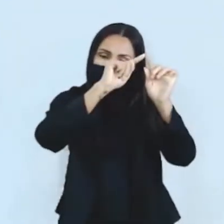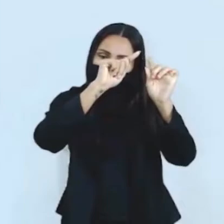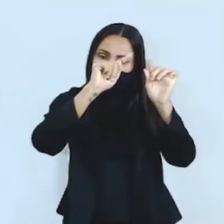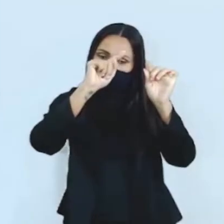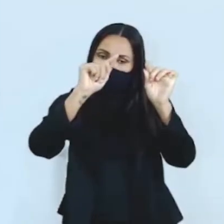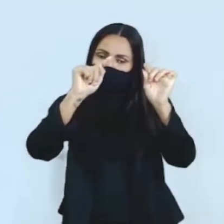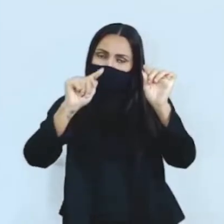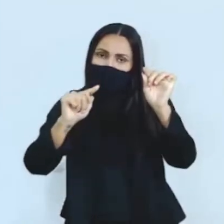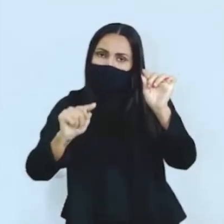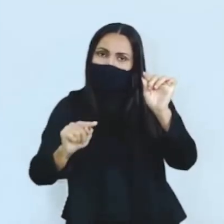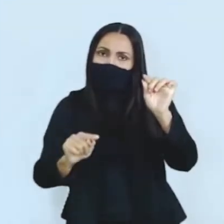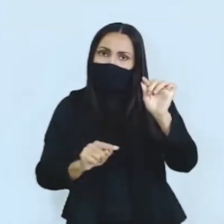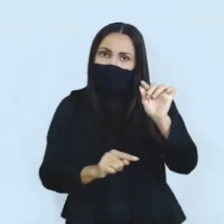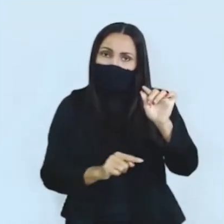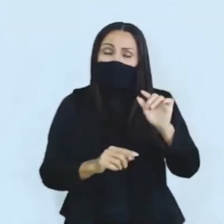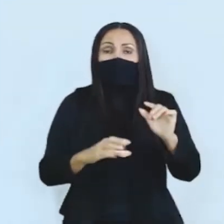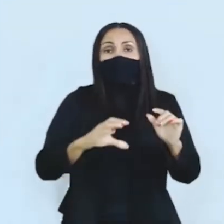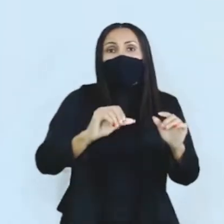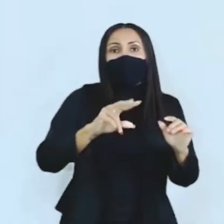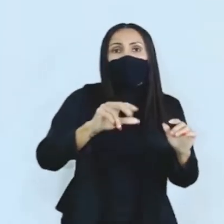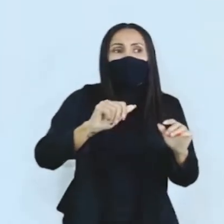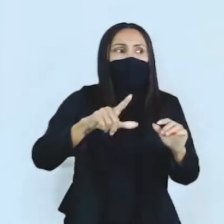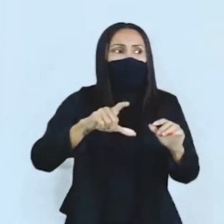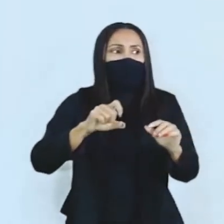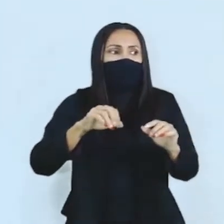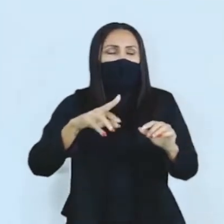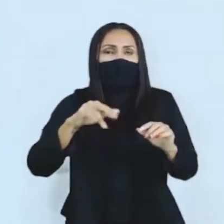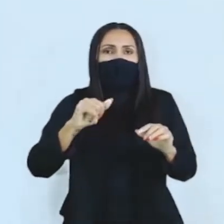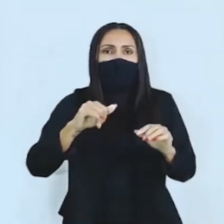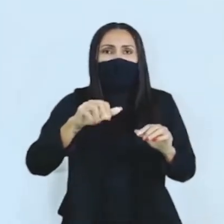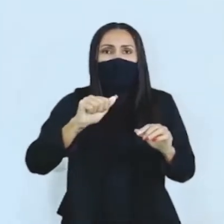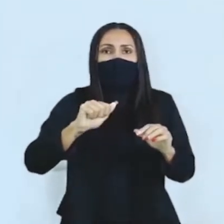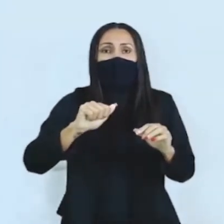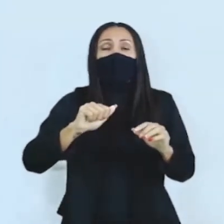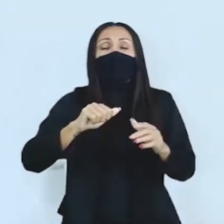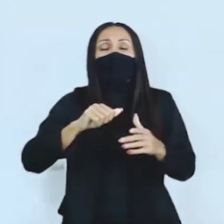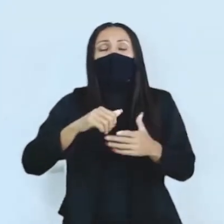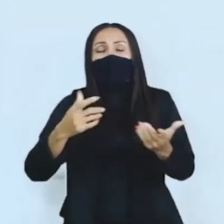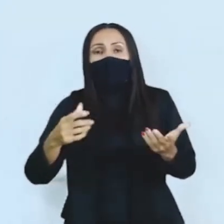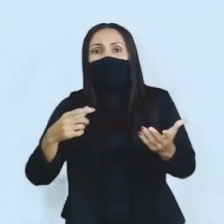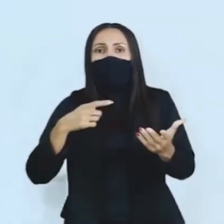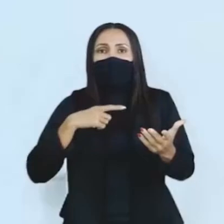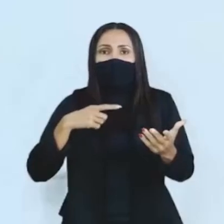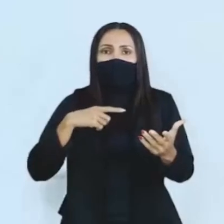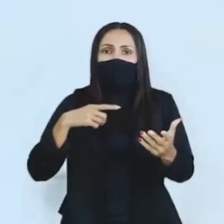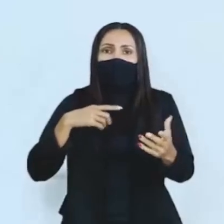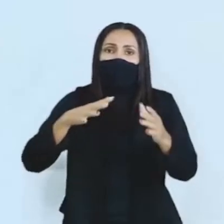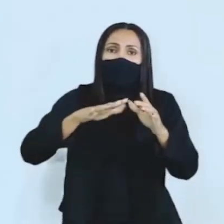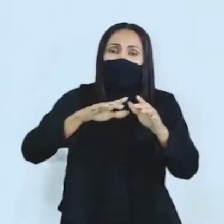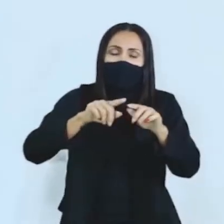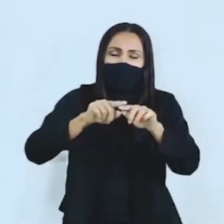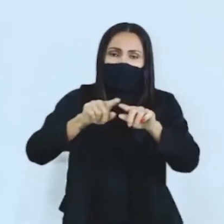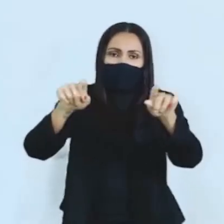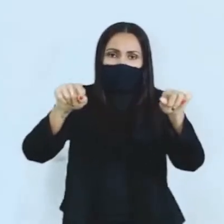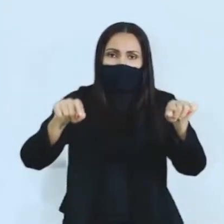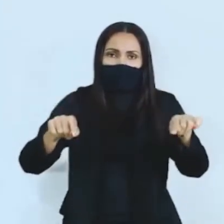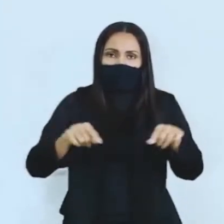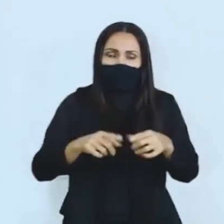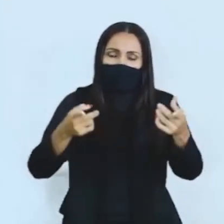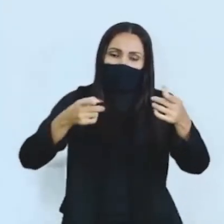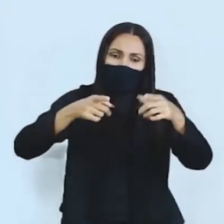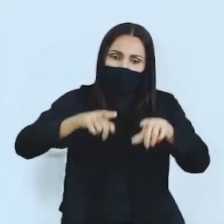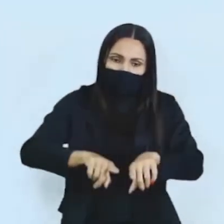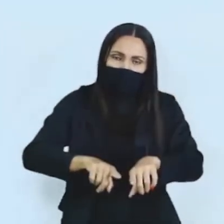circunferências na cavaleira, você só terá circunferências de fato aos planos que tiverem paralelos